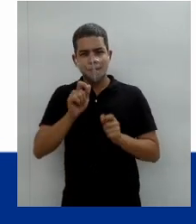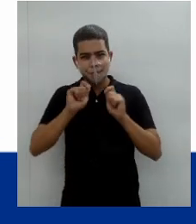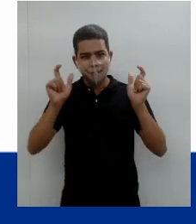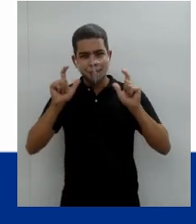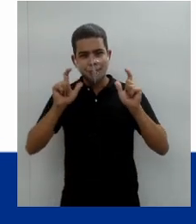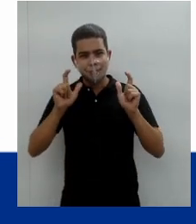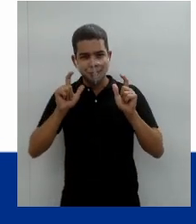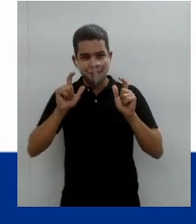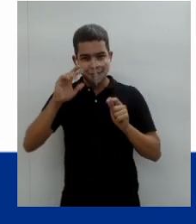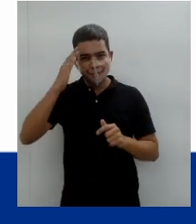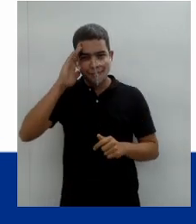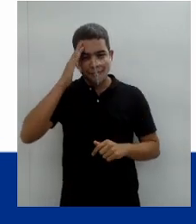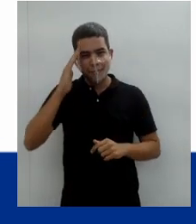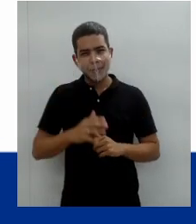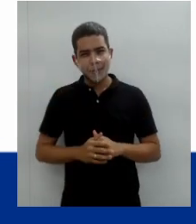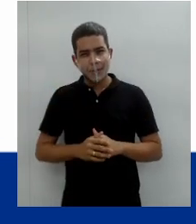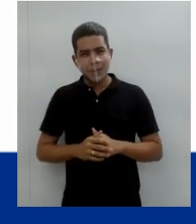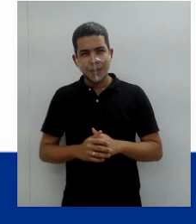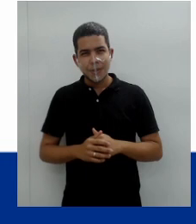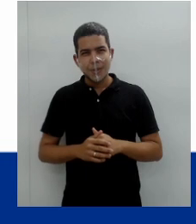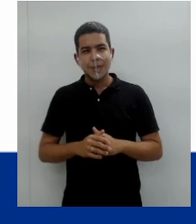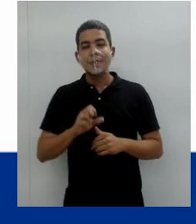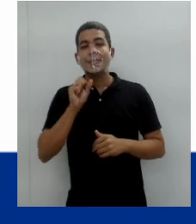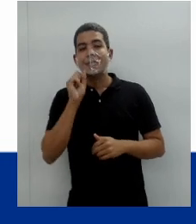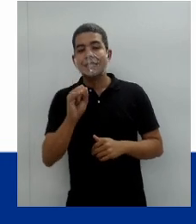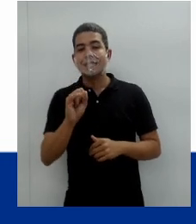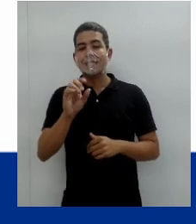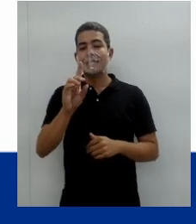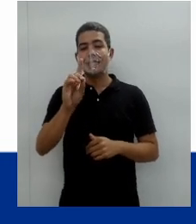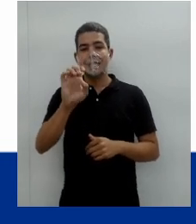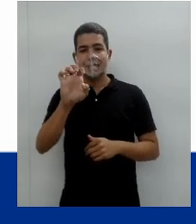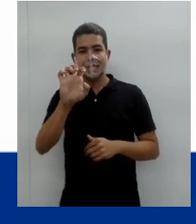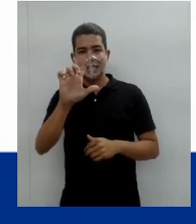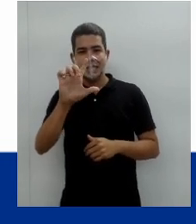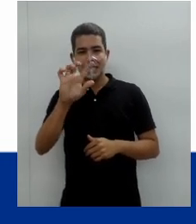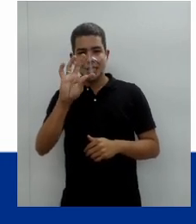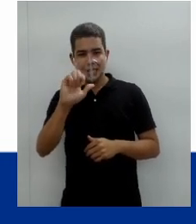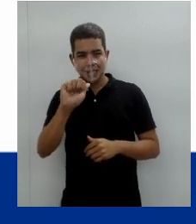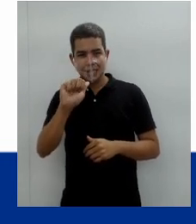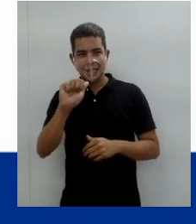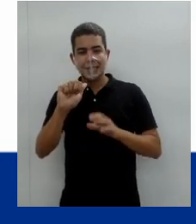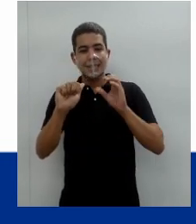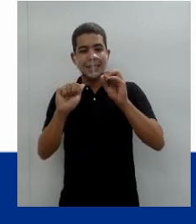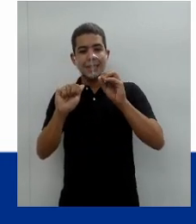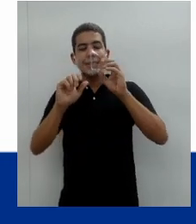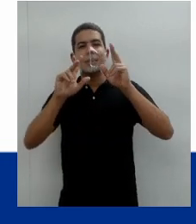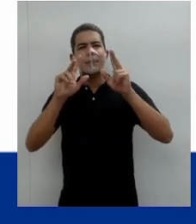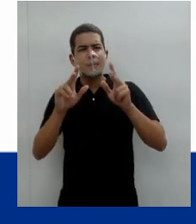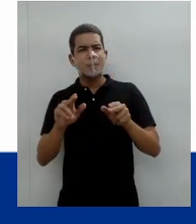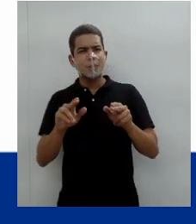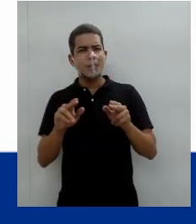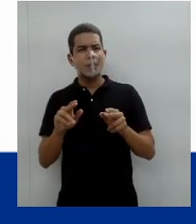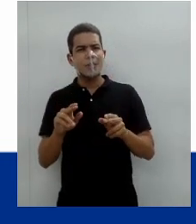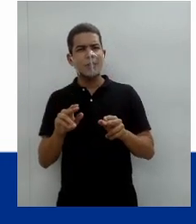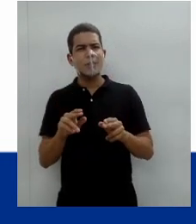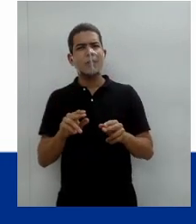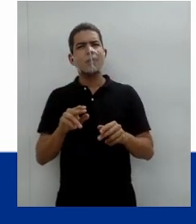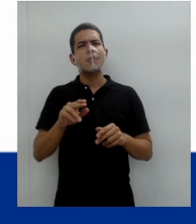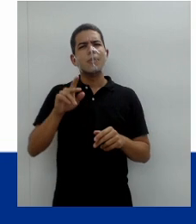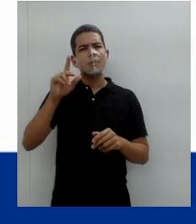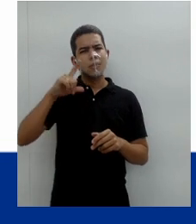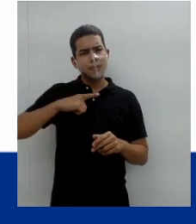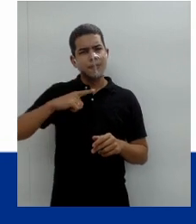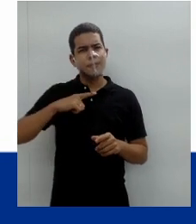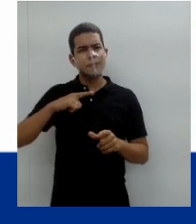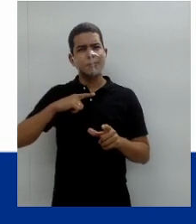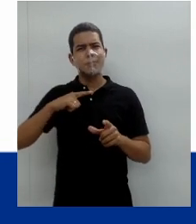ligou? Agora, galera, quando o delta é igual a zero, olha o que vai acontecer. Delta é igual a zero. Temos a